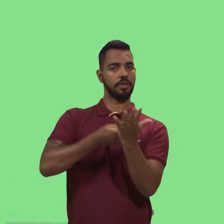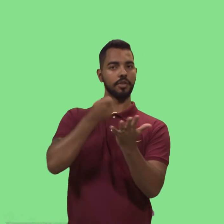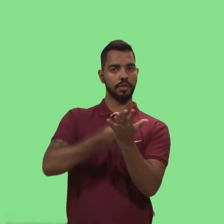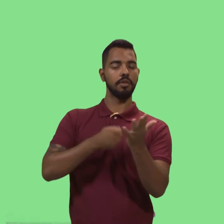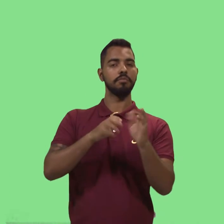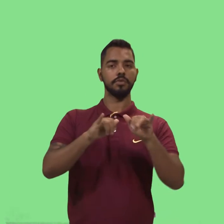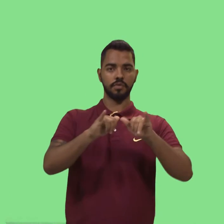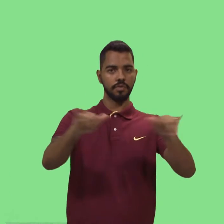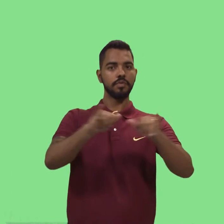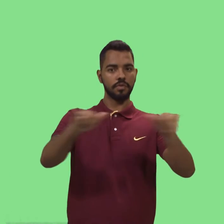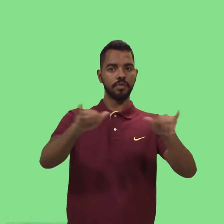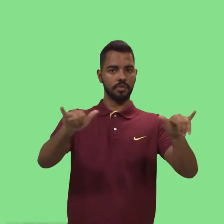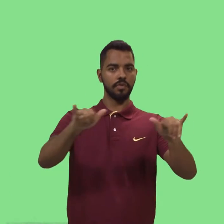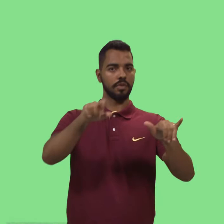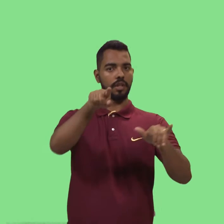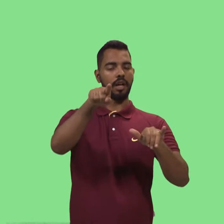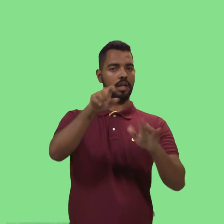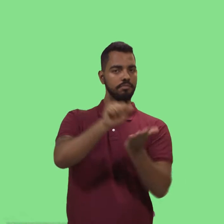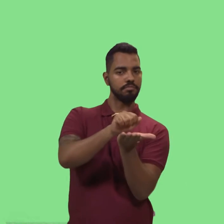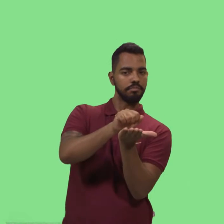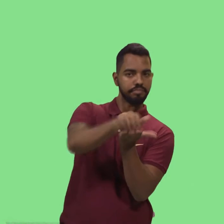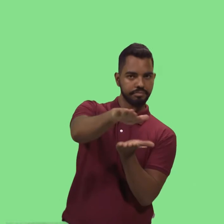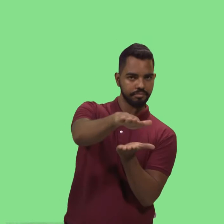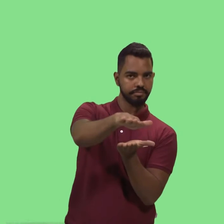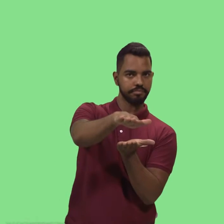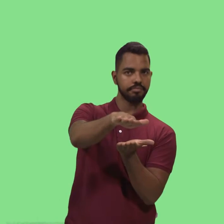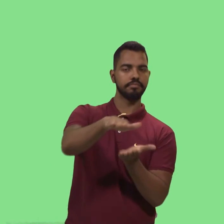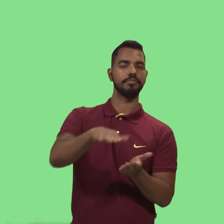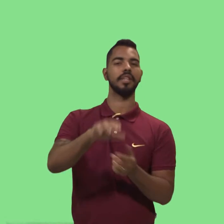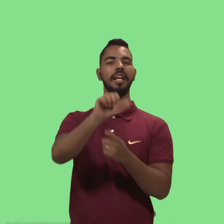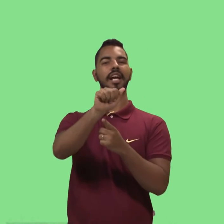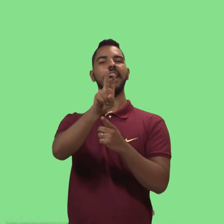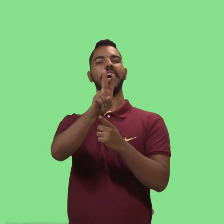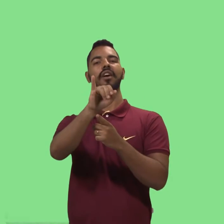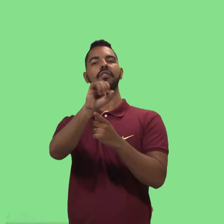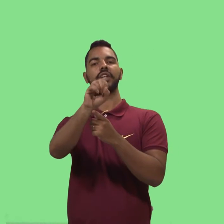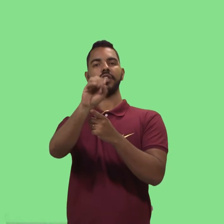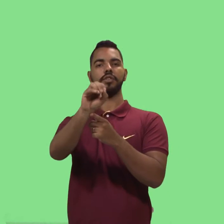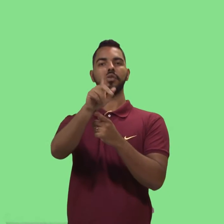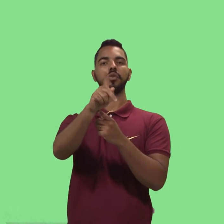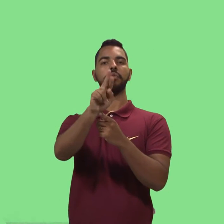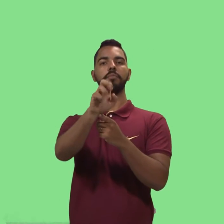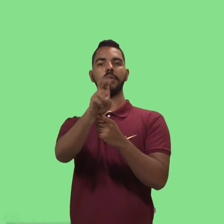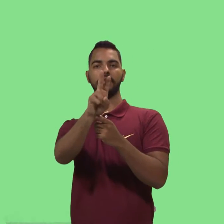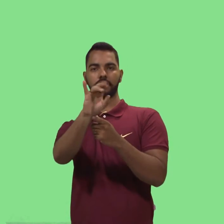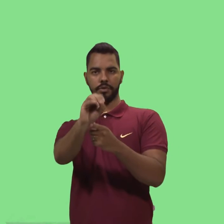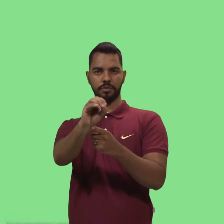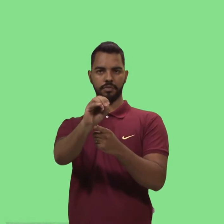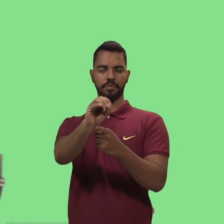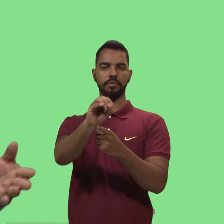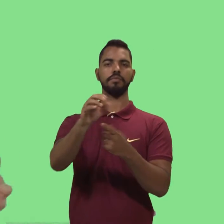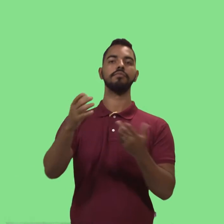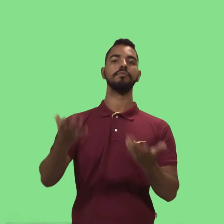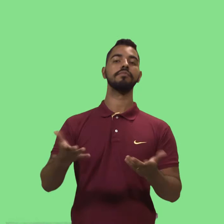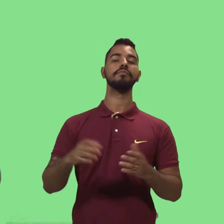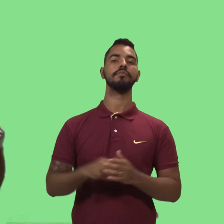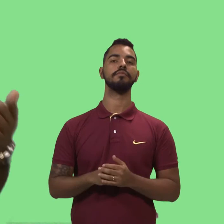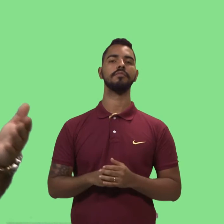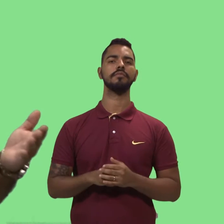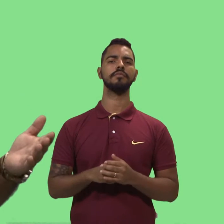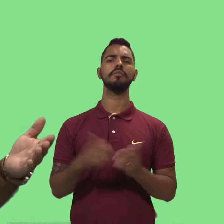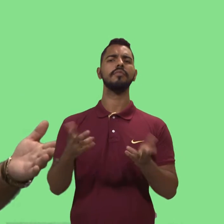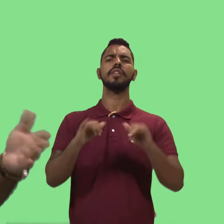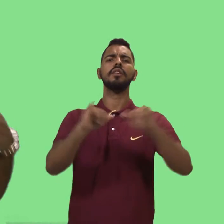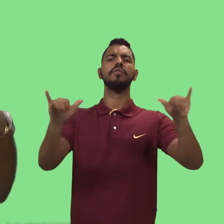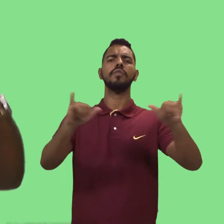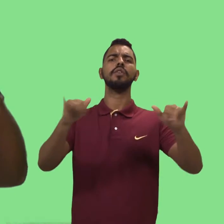orientados pela regulamentação das leis trabalhistas. E a circulação do aviso? Aí, em geral, o aviso pode